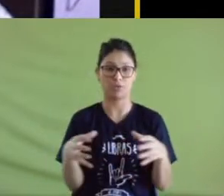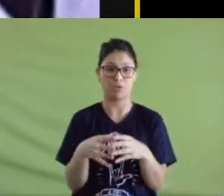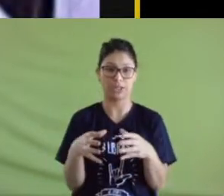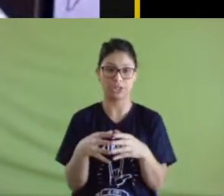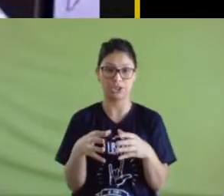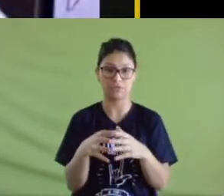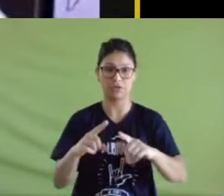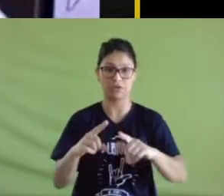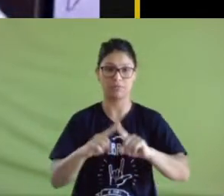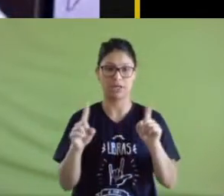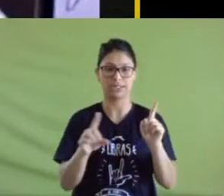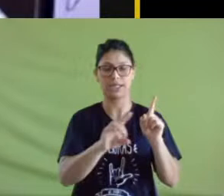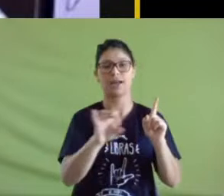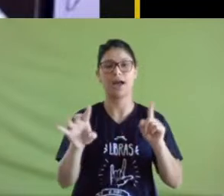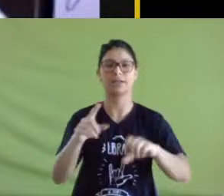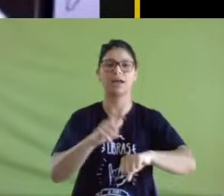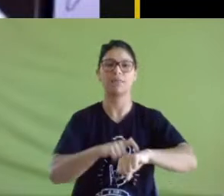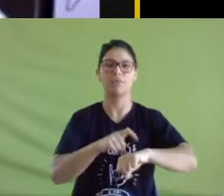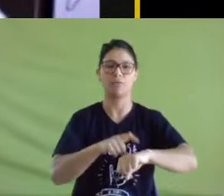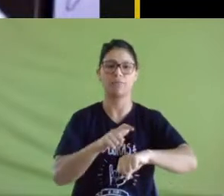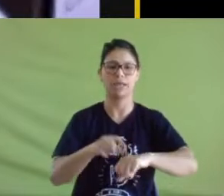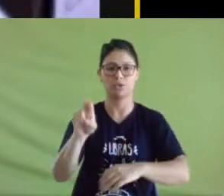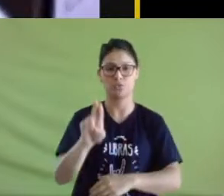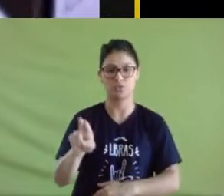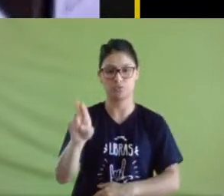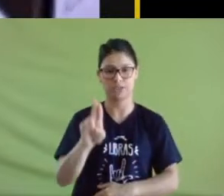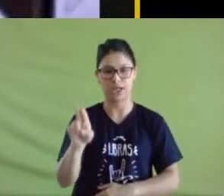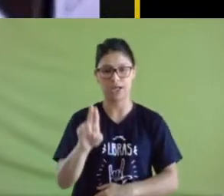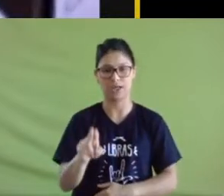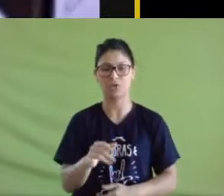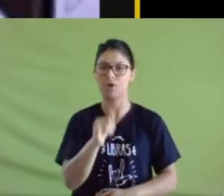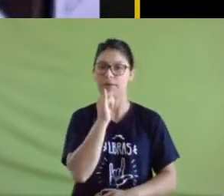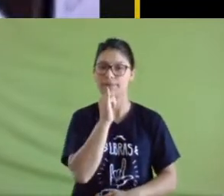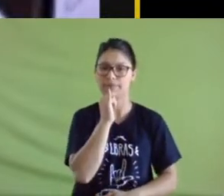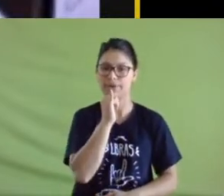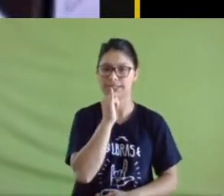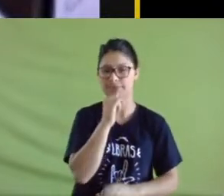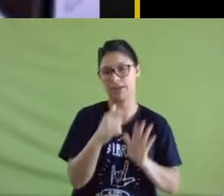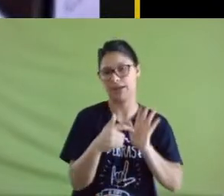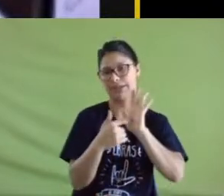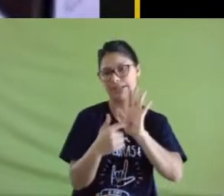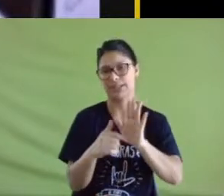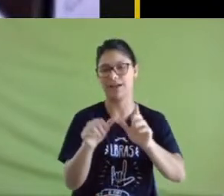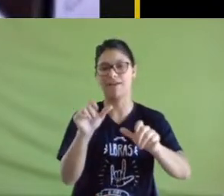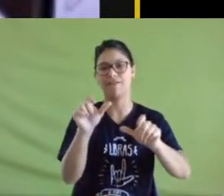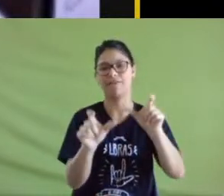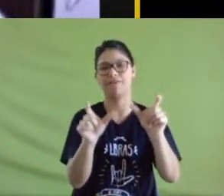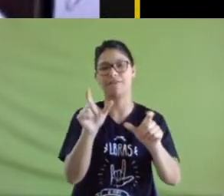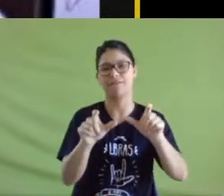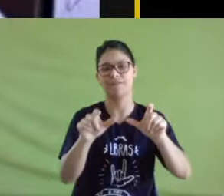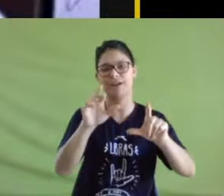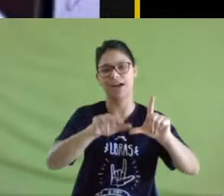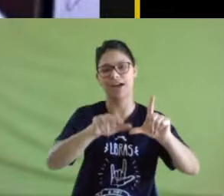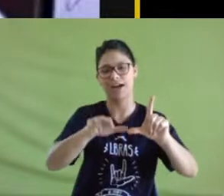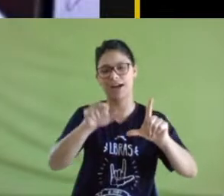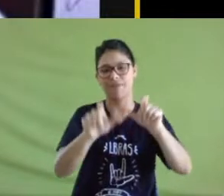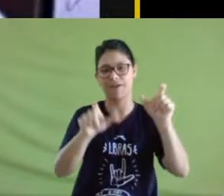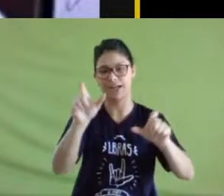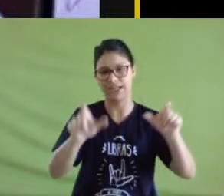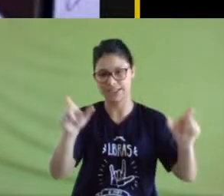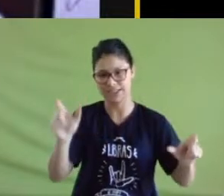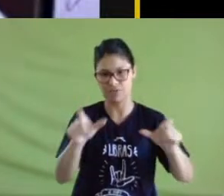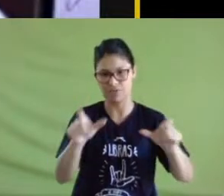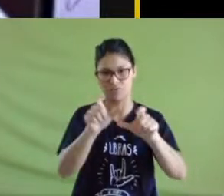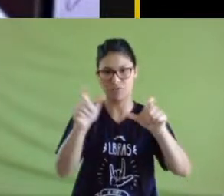mas que a cada momento que é usado, apresenta uma variação elocutiva, uma variação